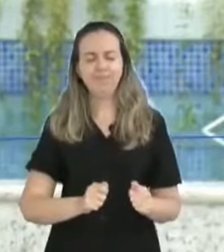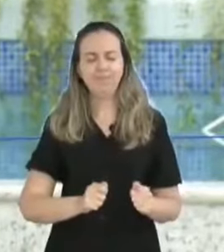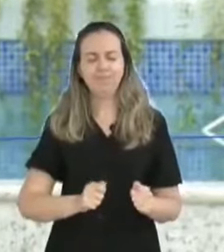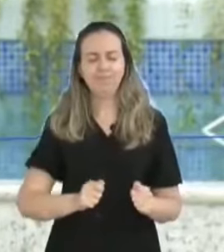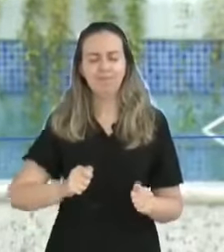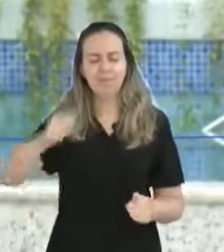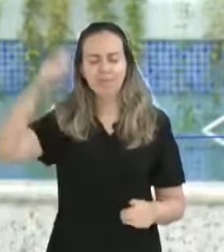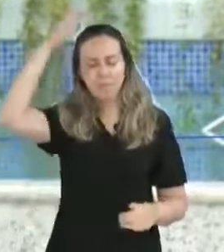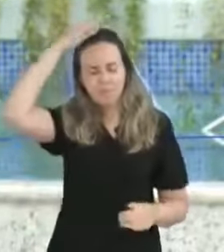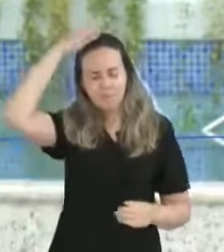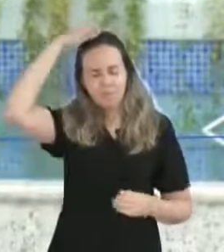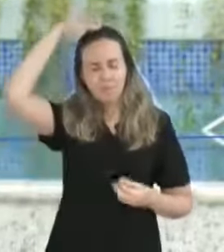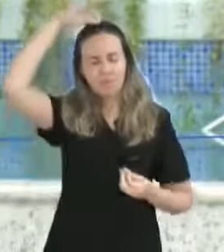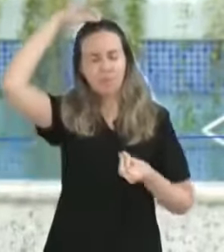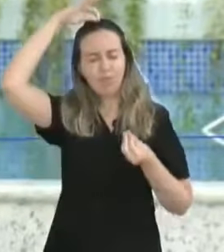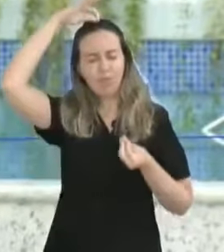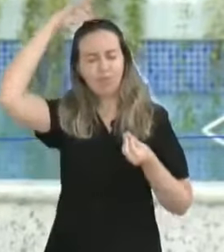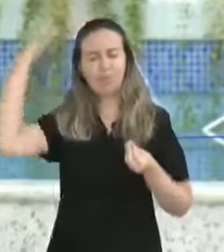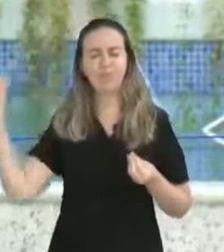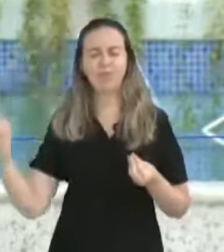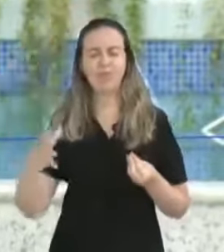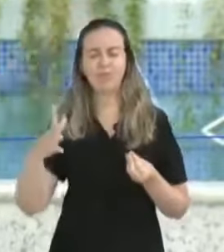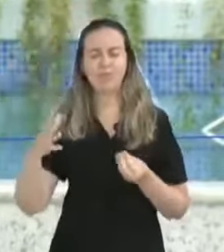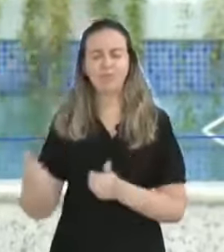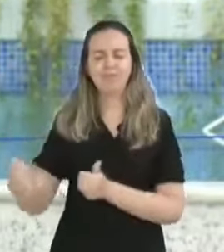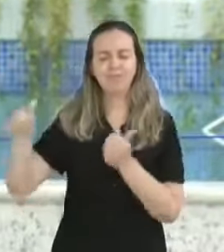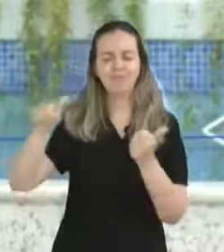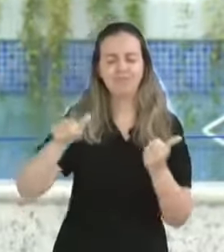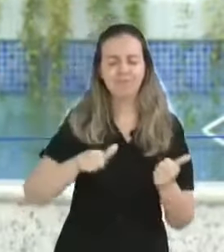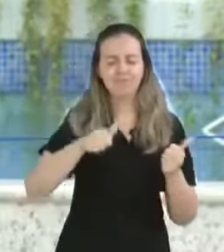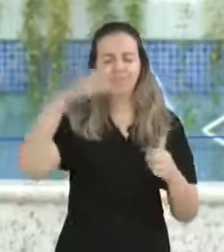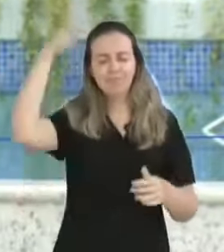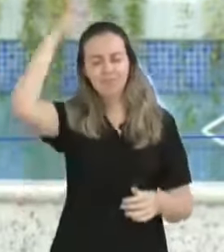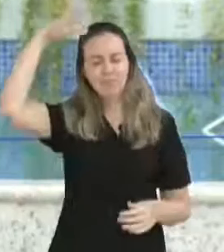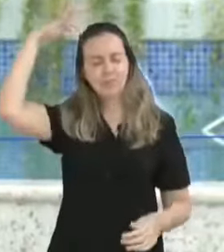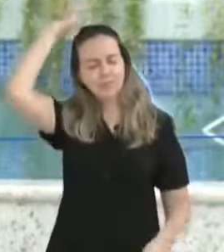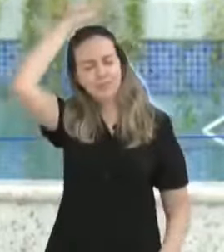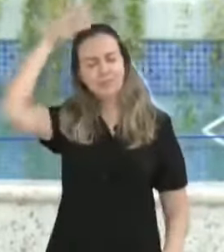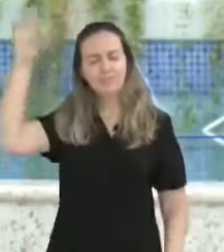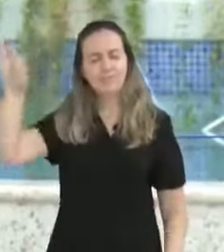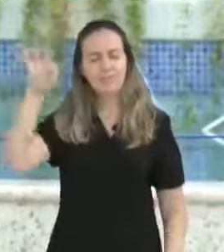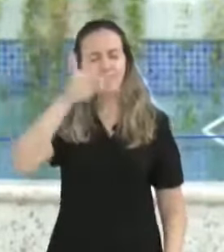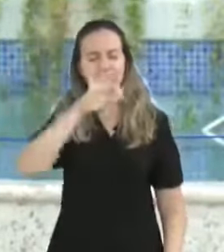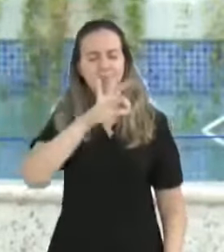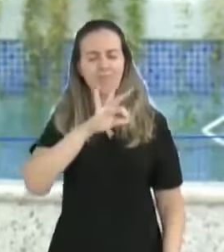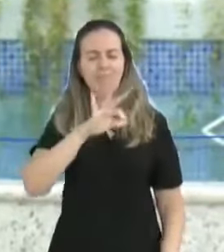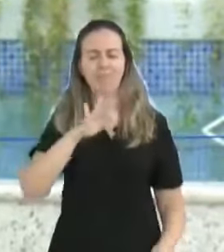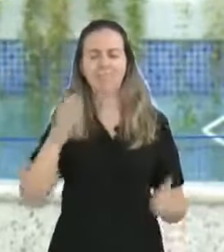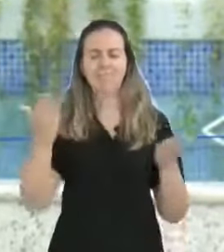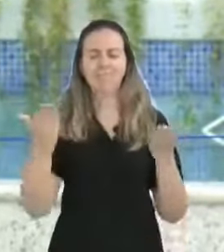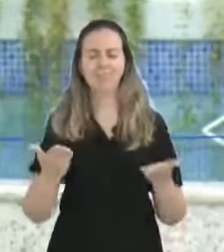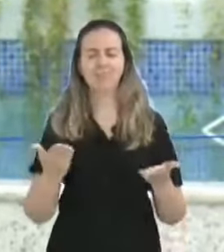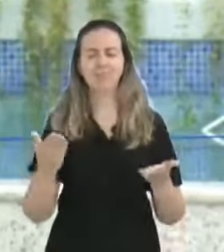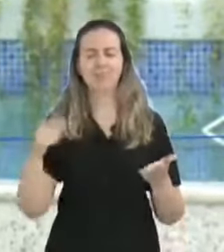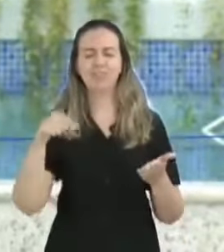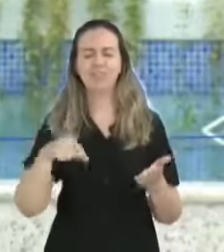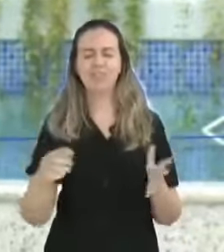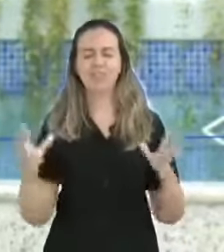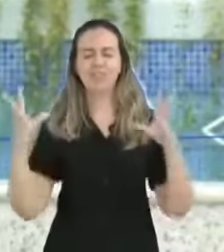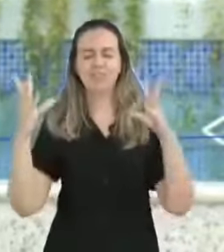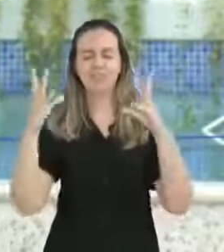renovando os crentes, batizando com o Espírito Santo e avivando a tua obra neste